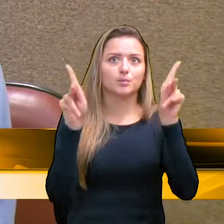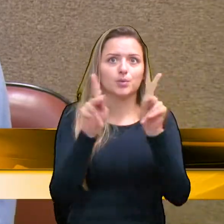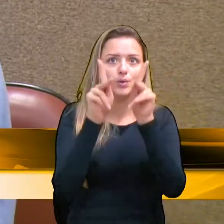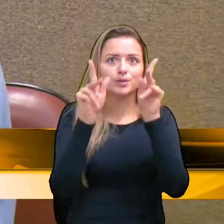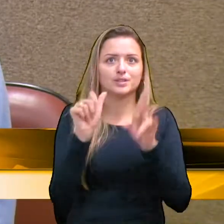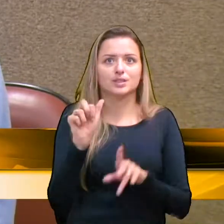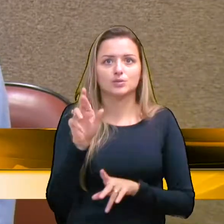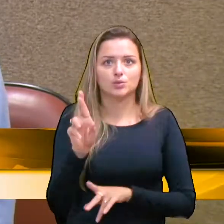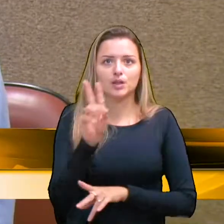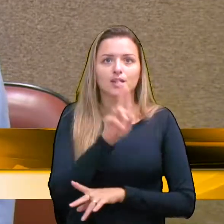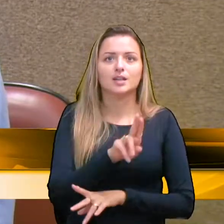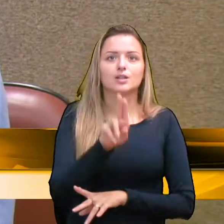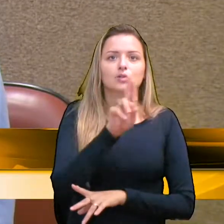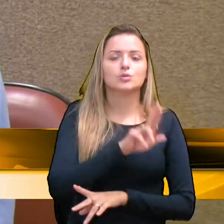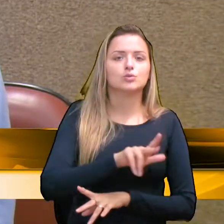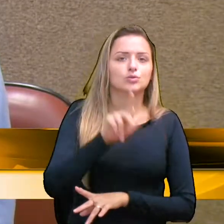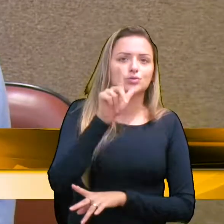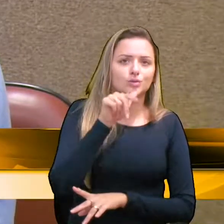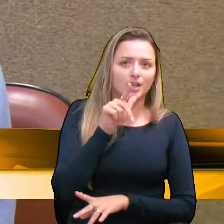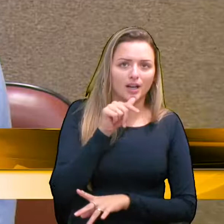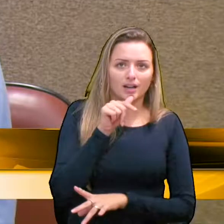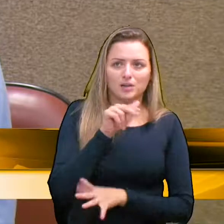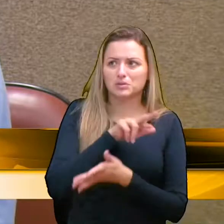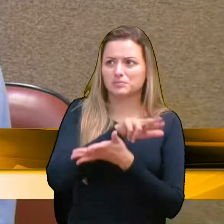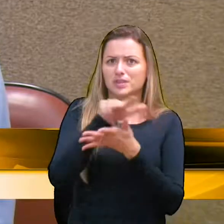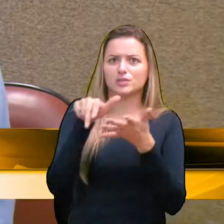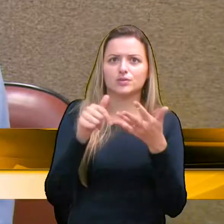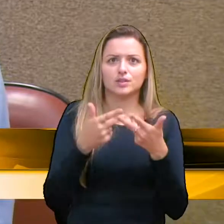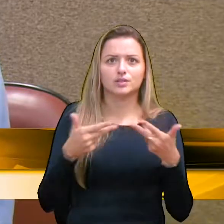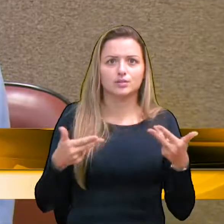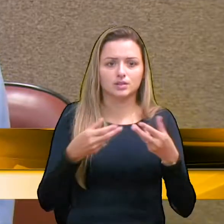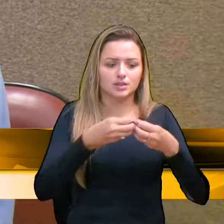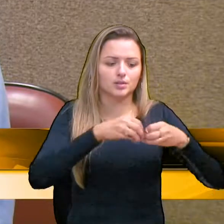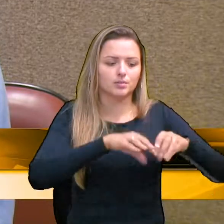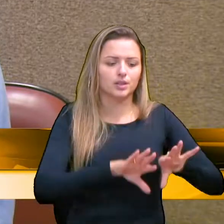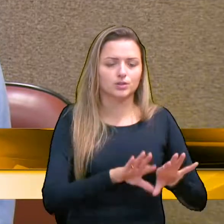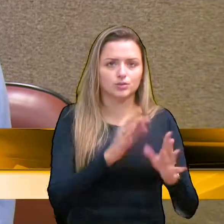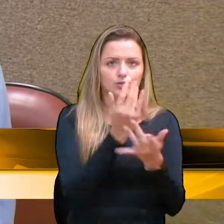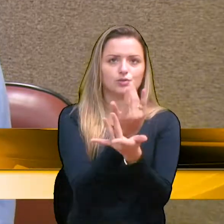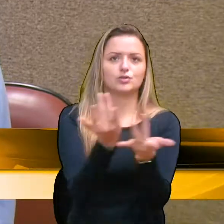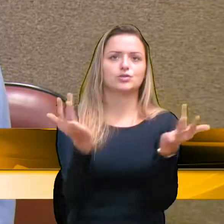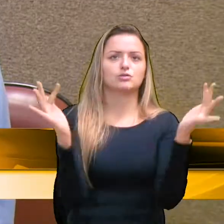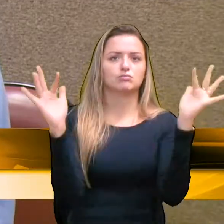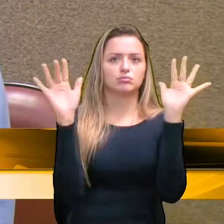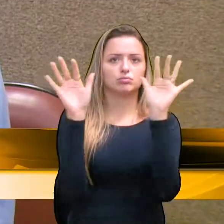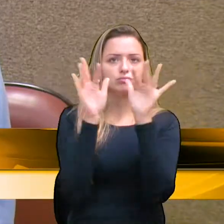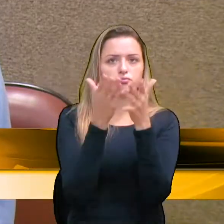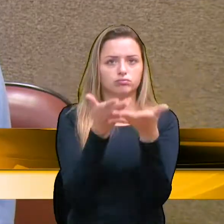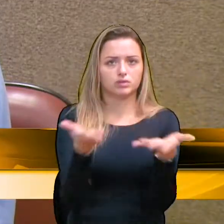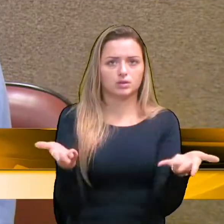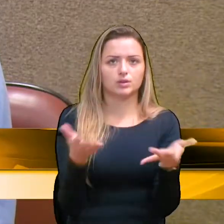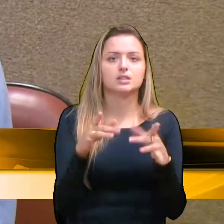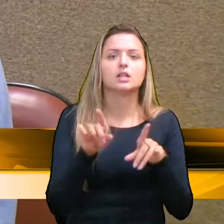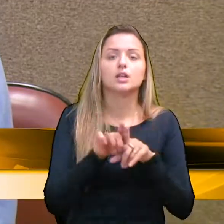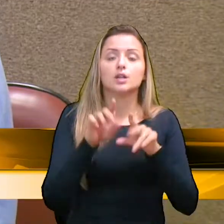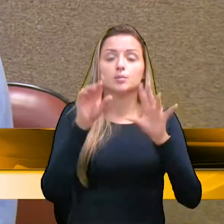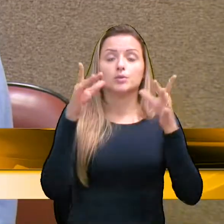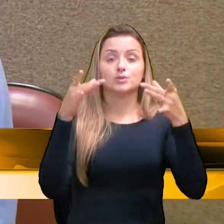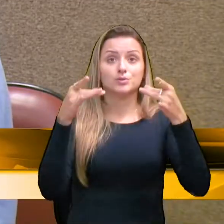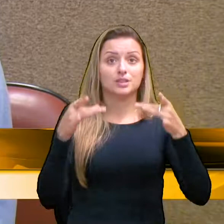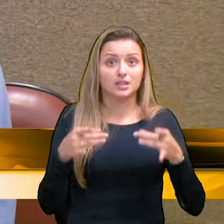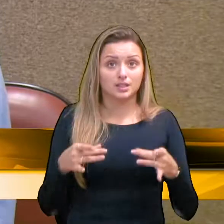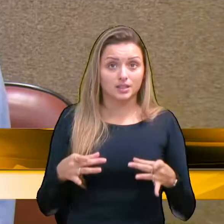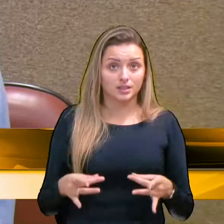água, dentre outros não menos sérias situações. Por fim, a proposição define detalhadamente